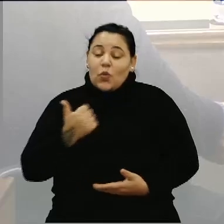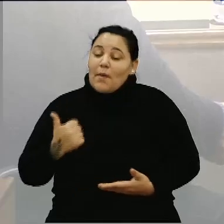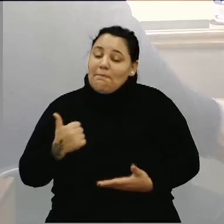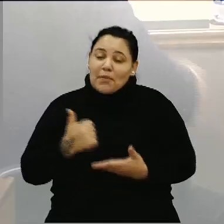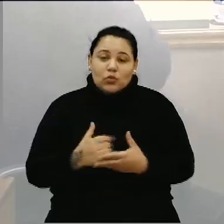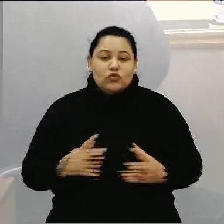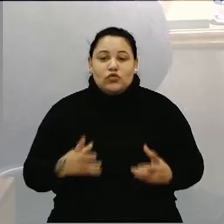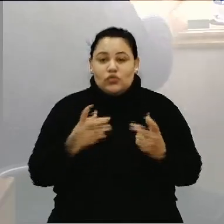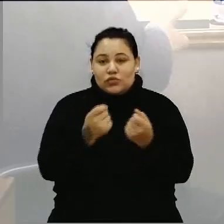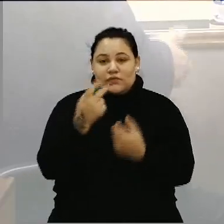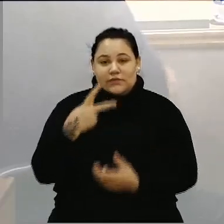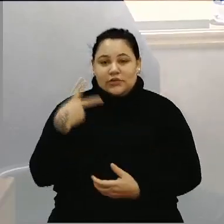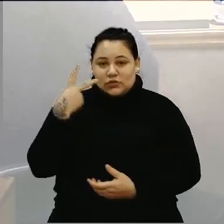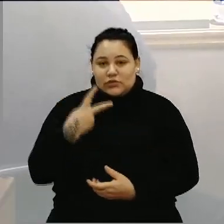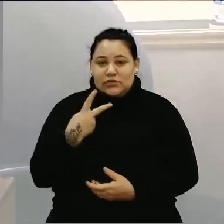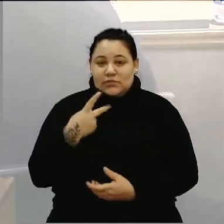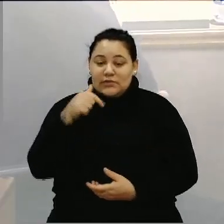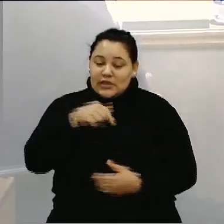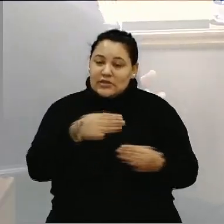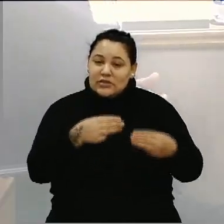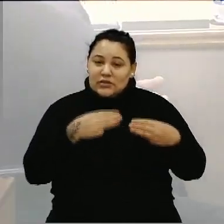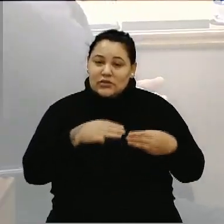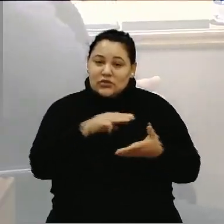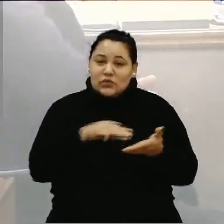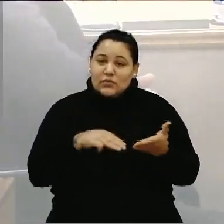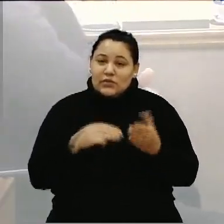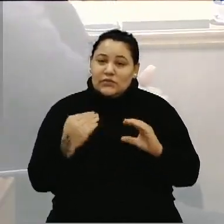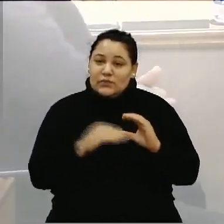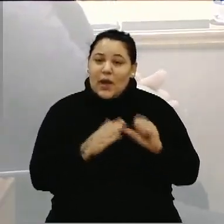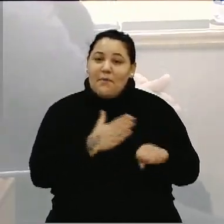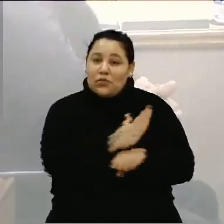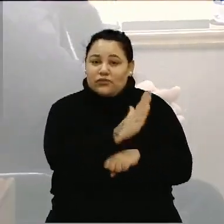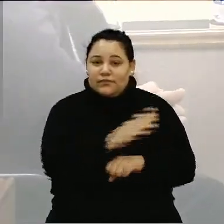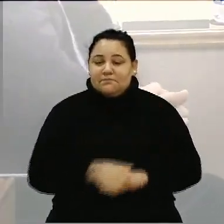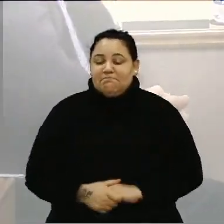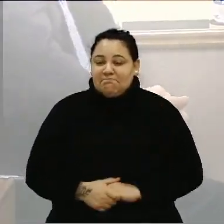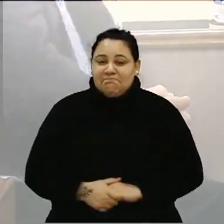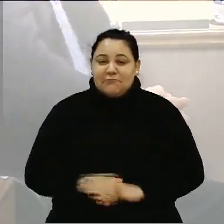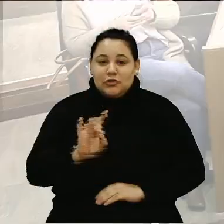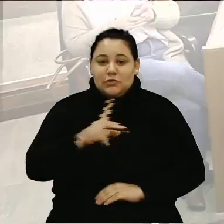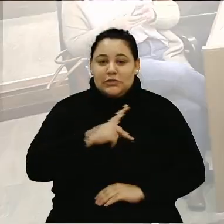todos os vereadores para que essa moção realmente seja aprovada. Era isso, senhor presidente.